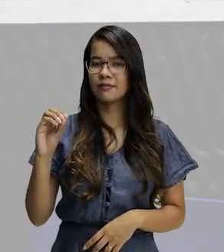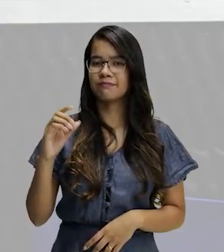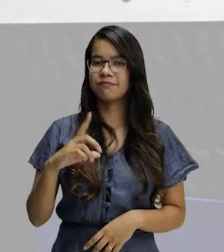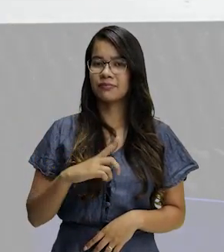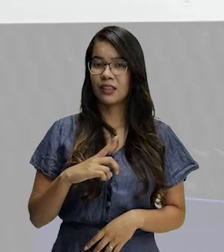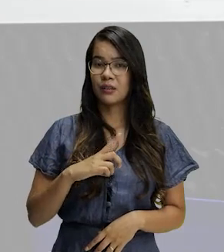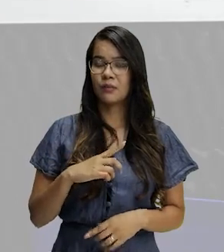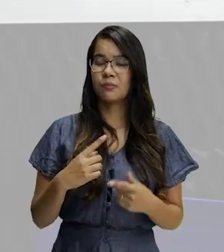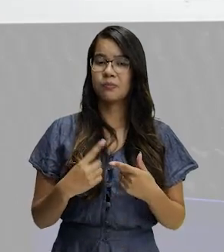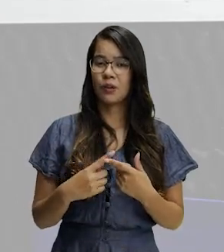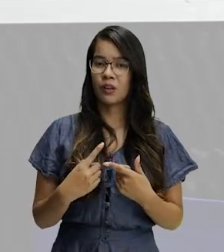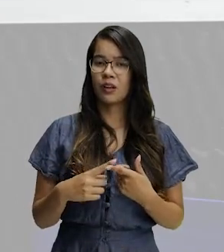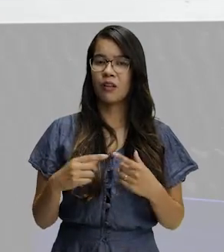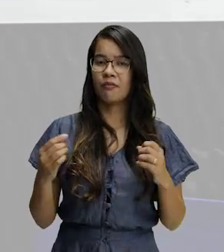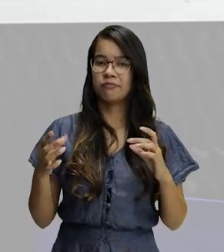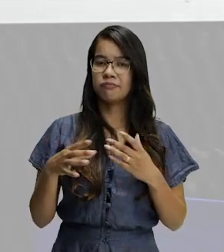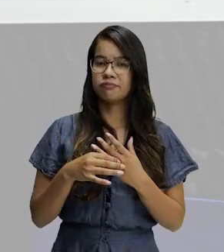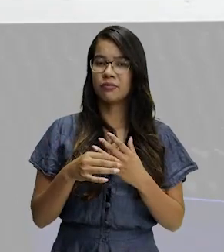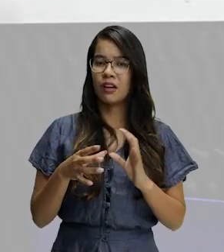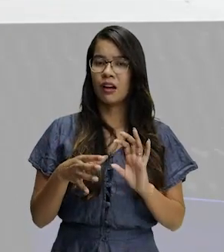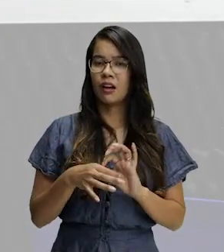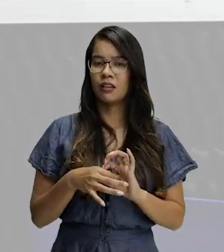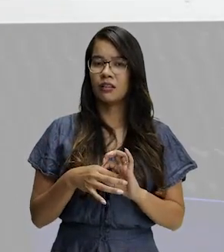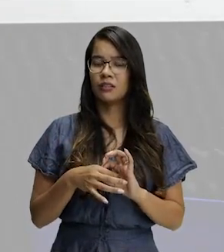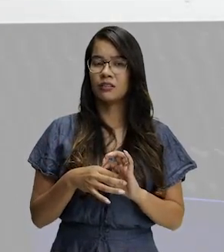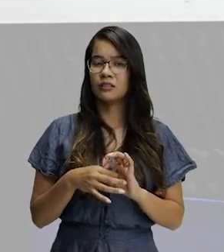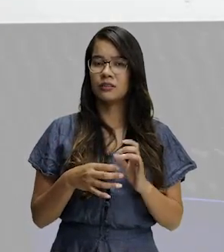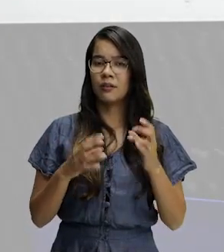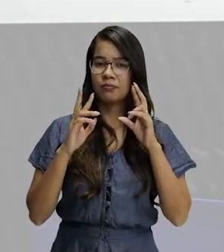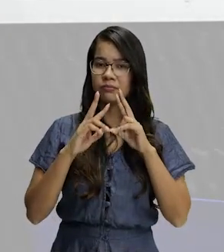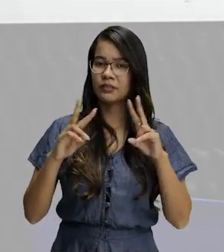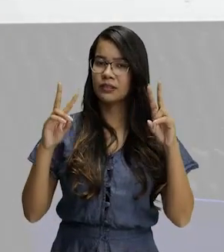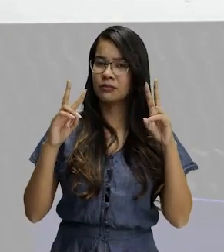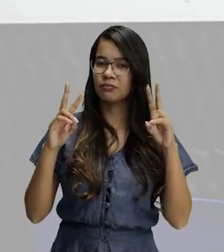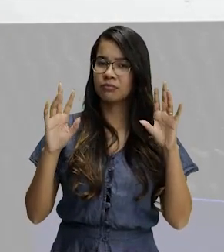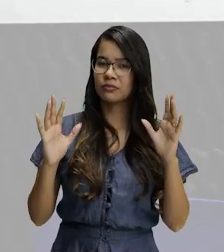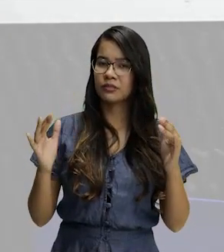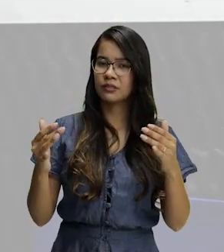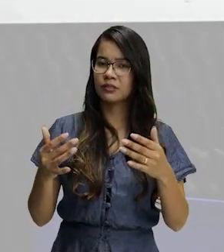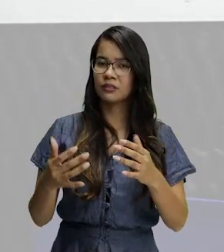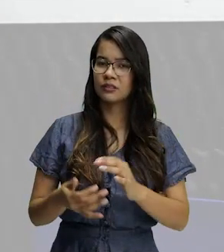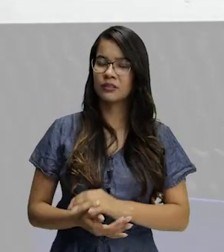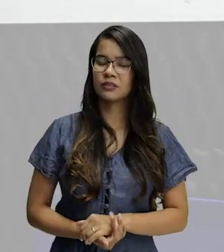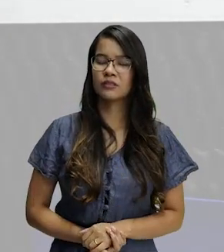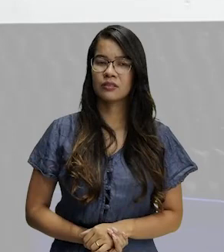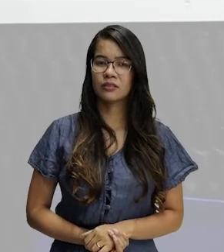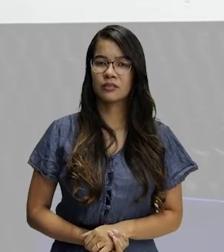Porque os aliados e os soviéticos se depararam com esses campos de concentração.